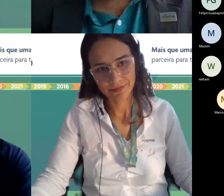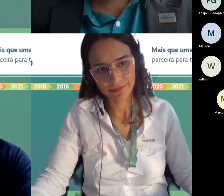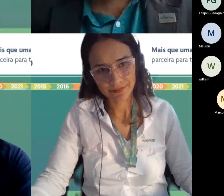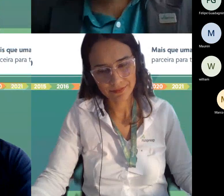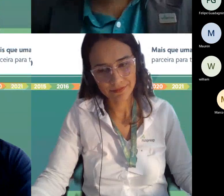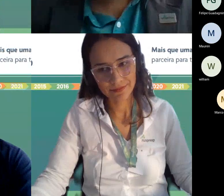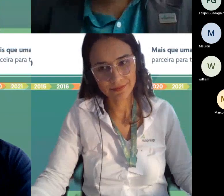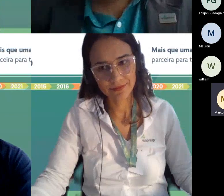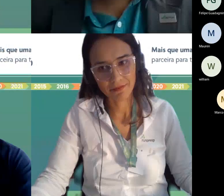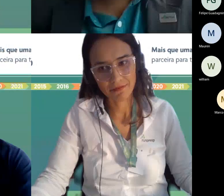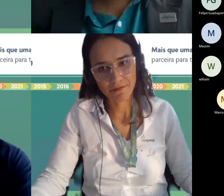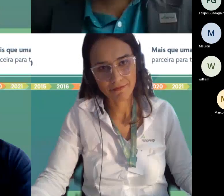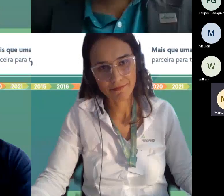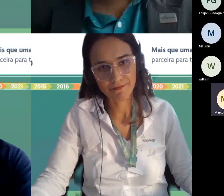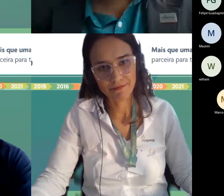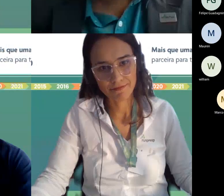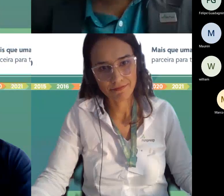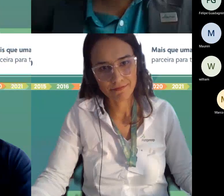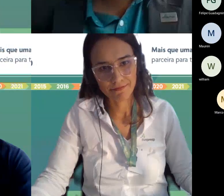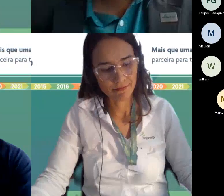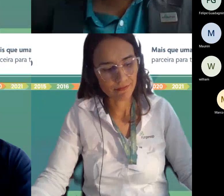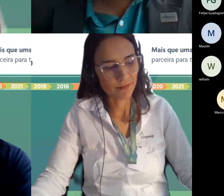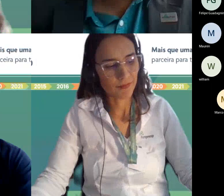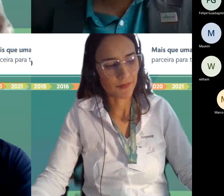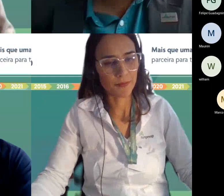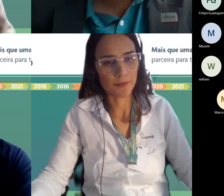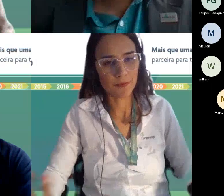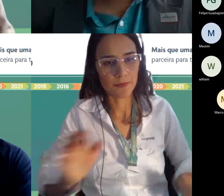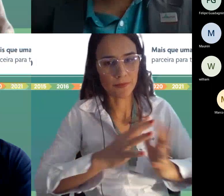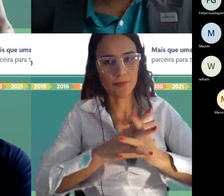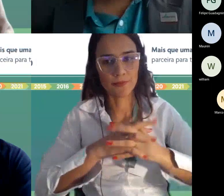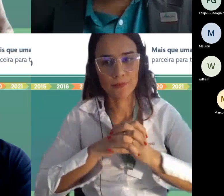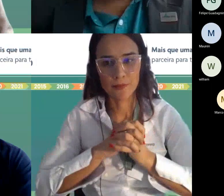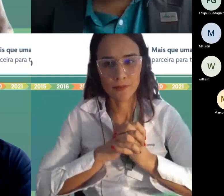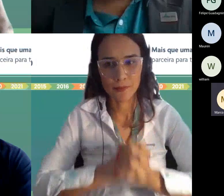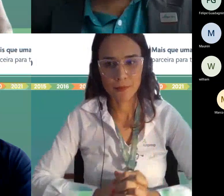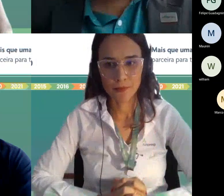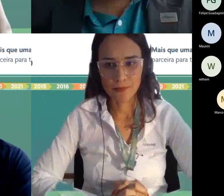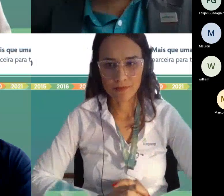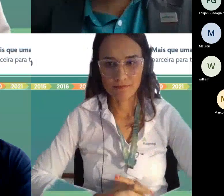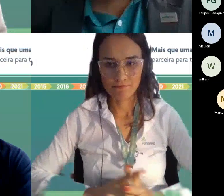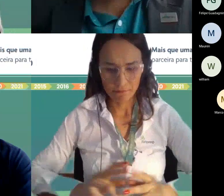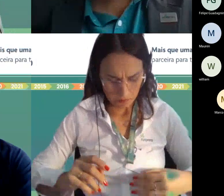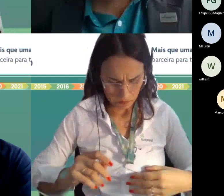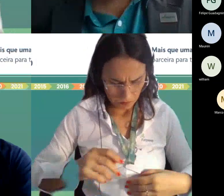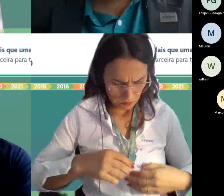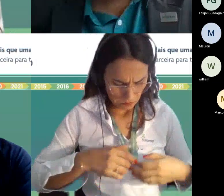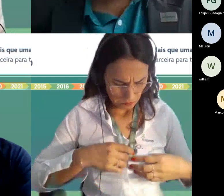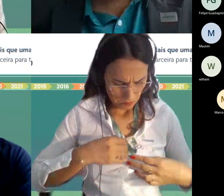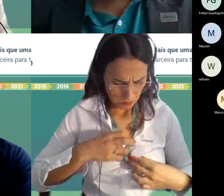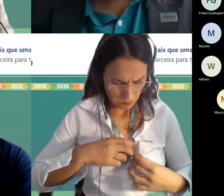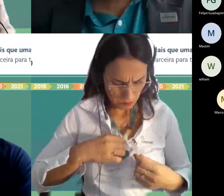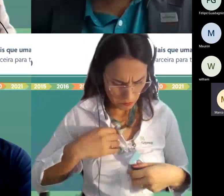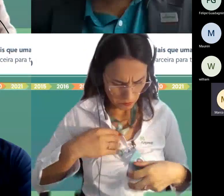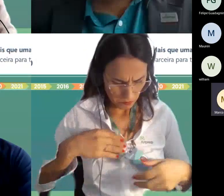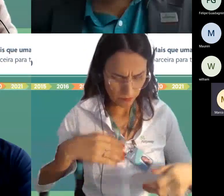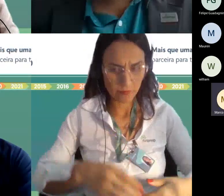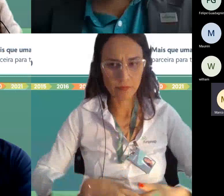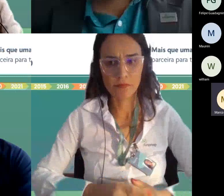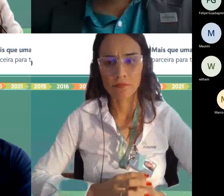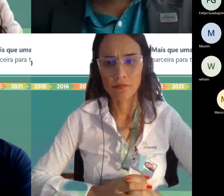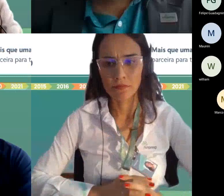servidores, não só da nossa universidade, mas aos demais servidores públicos federais, né, que têm interesse em